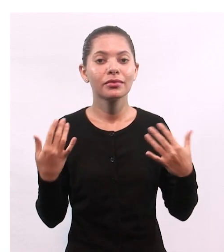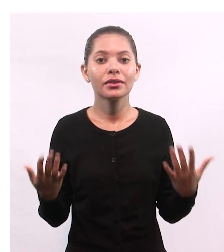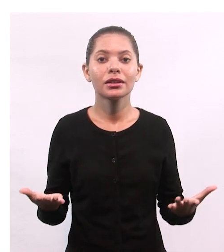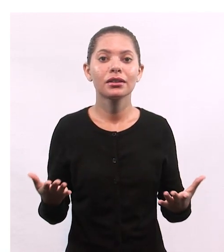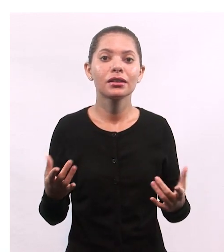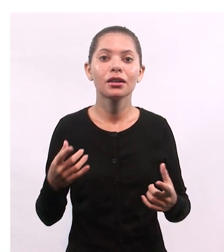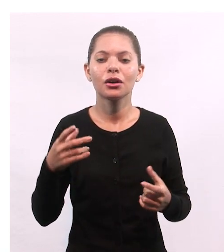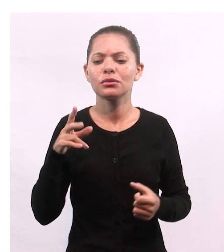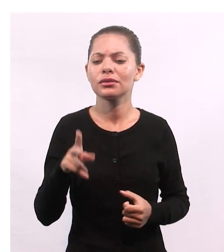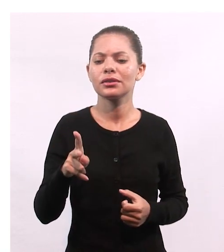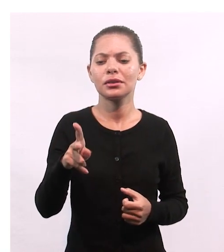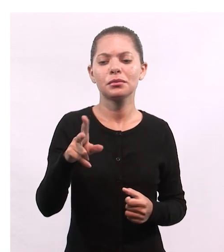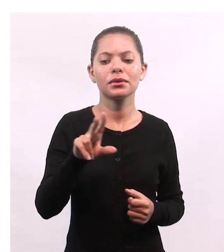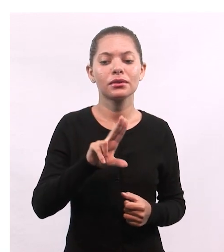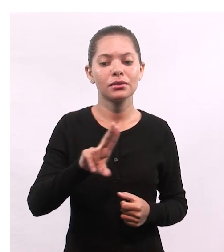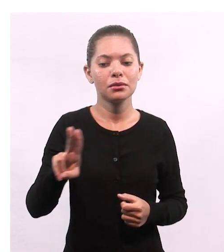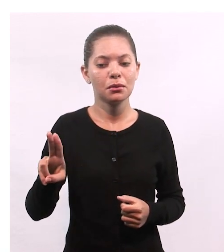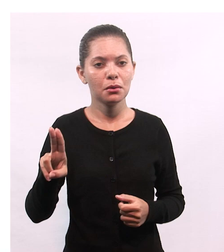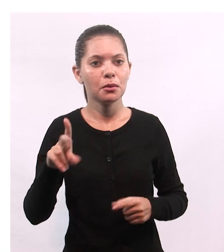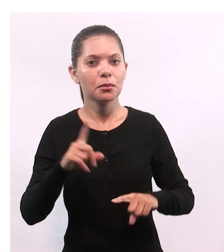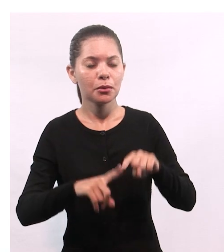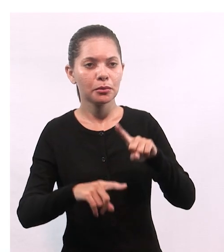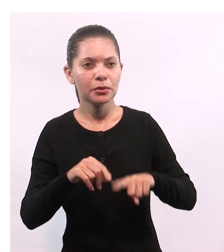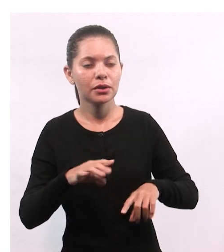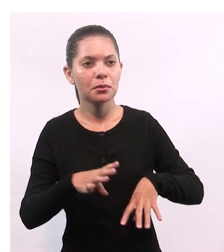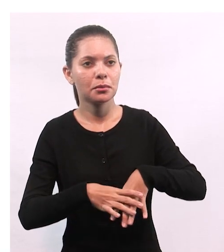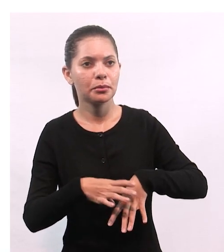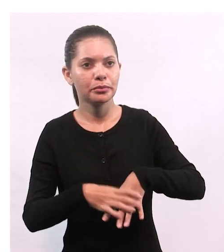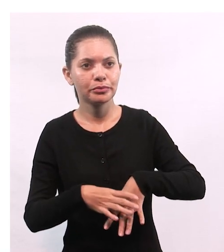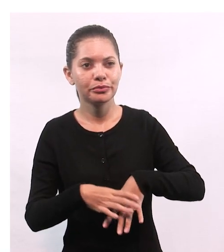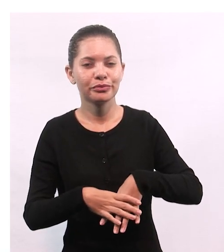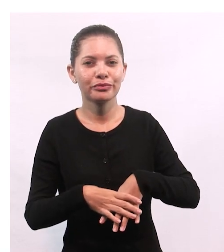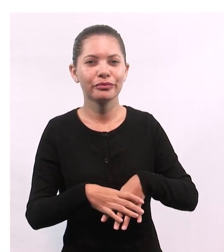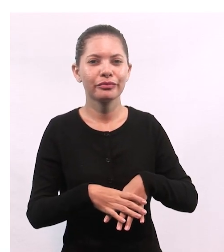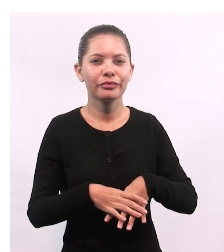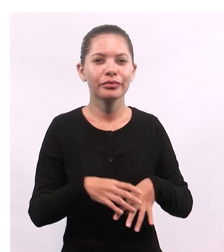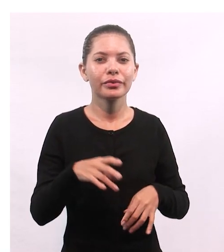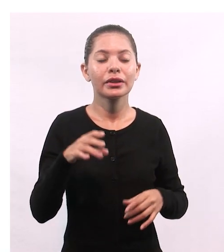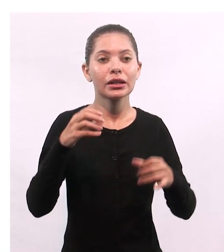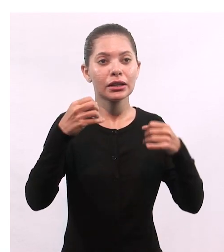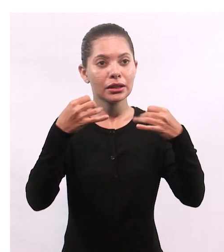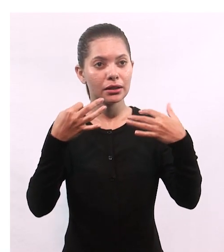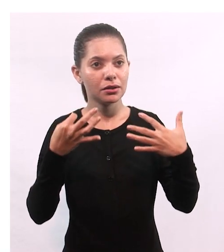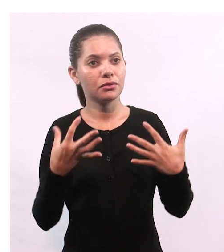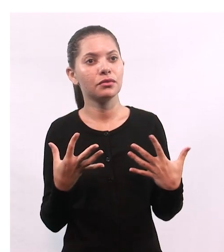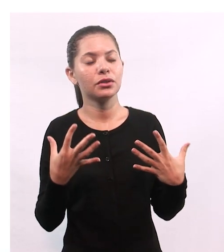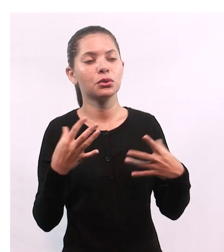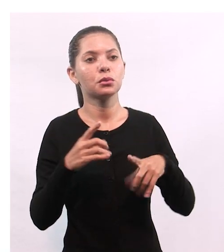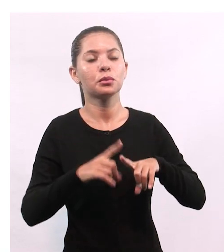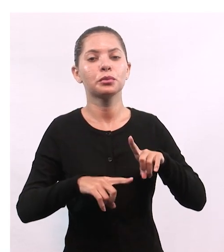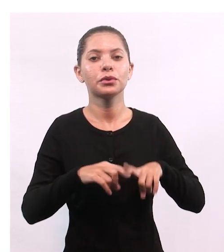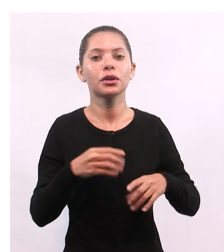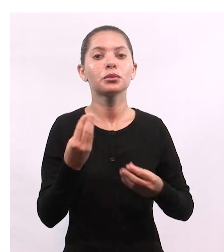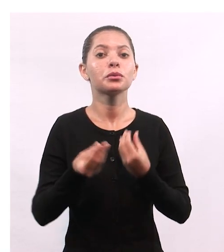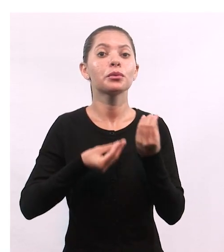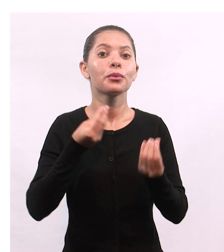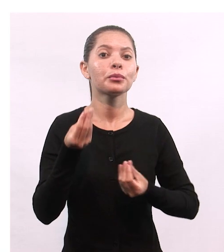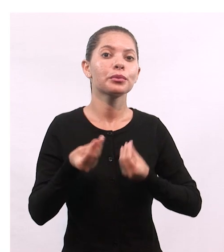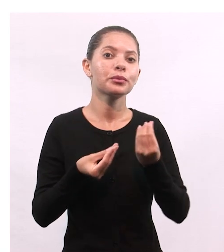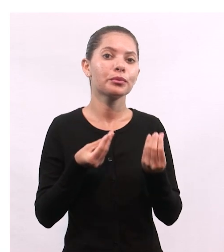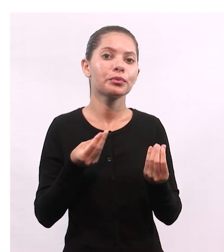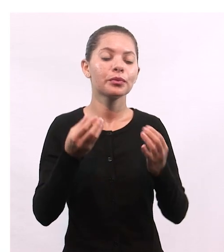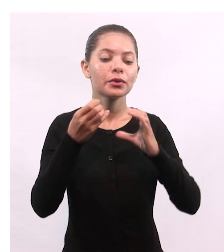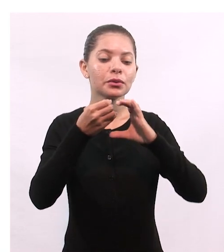definição. Então, toda vez que a gente dá nome a algum objeto matemático, a gente está definindo esse